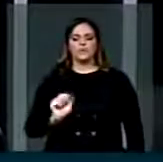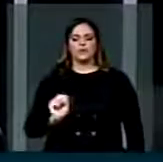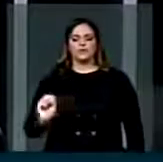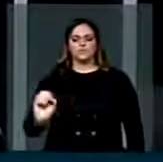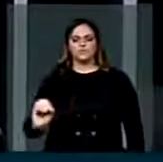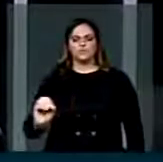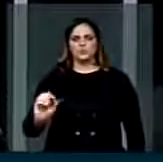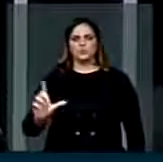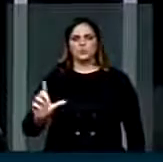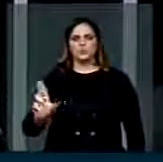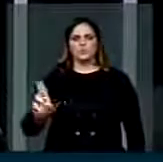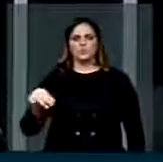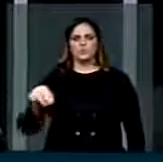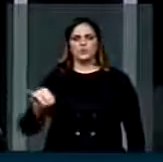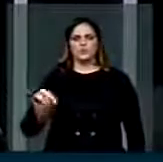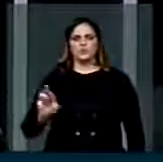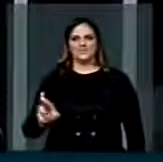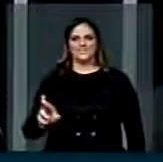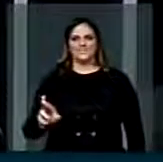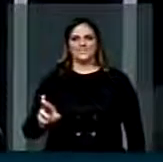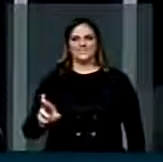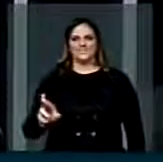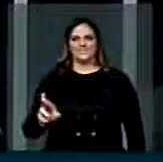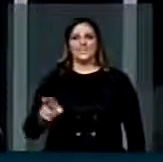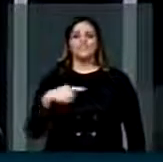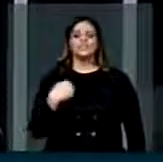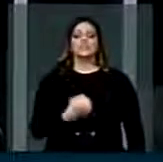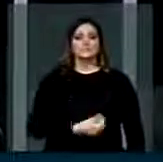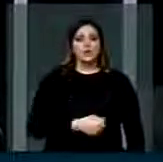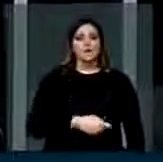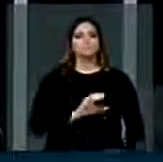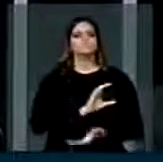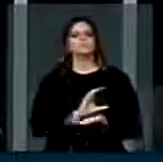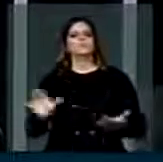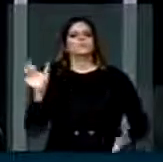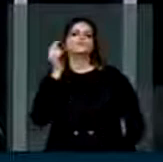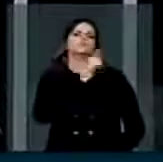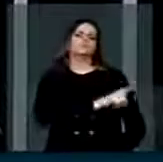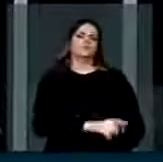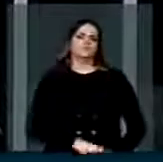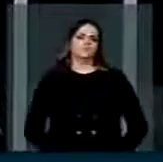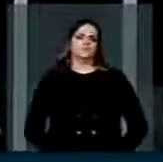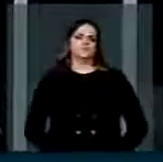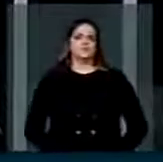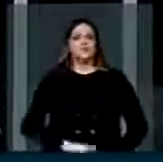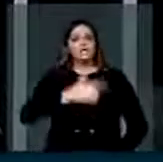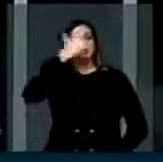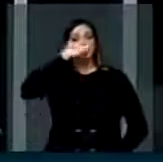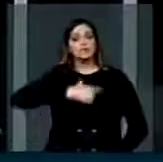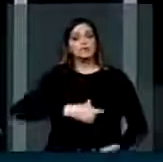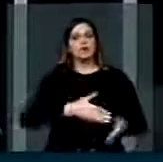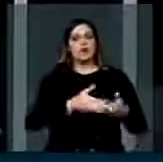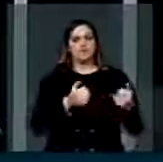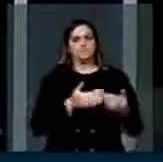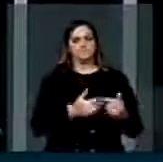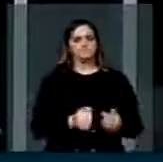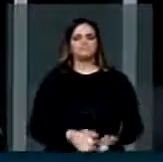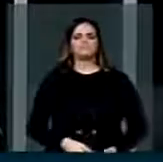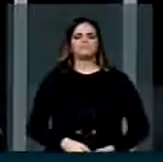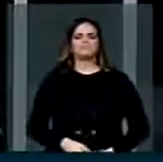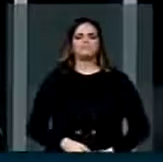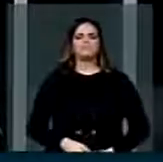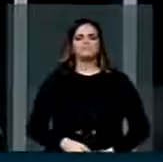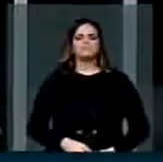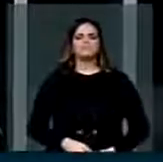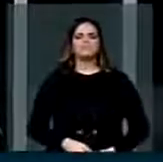municípios que nós contemplamos com emendas individuais. Além desses municípios,